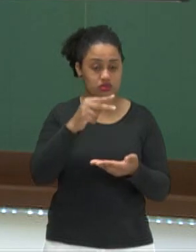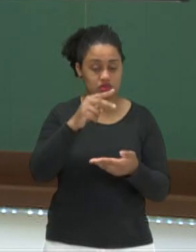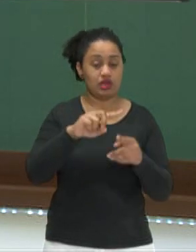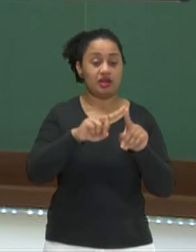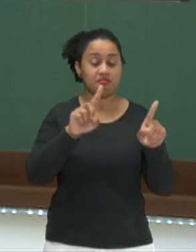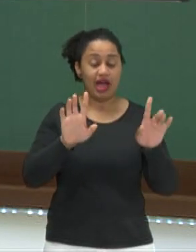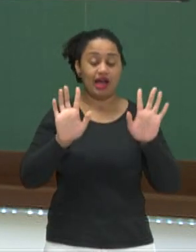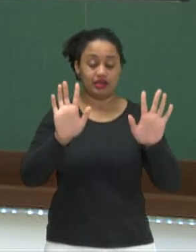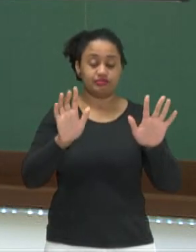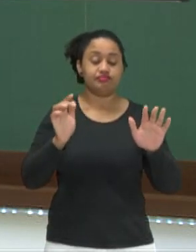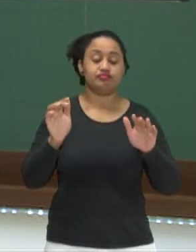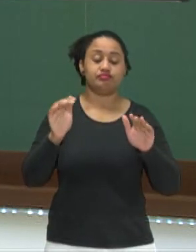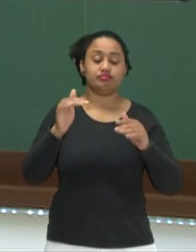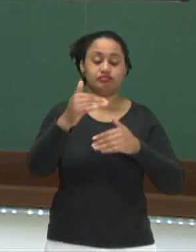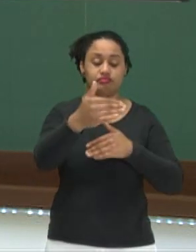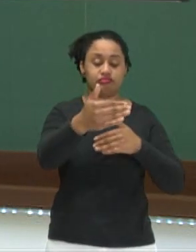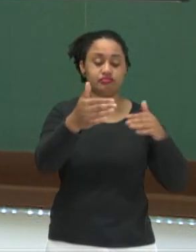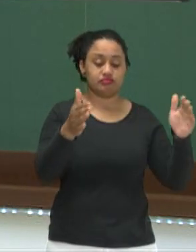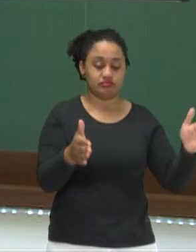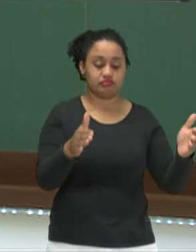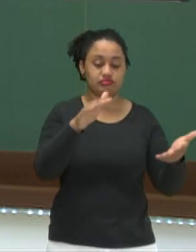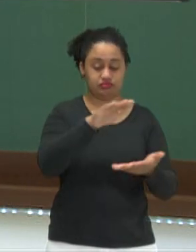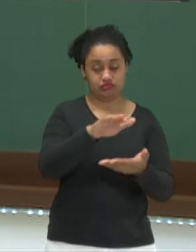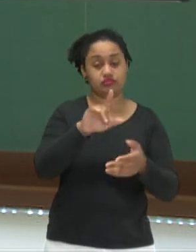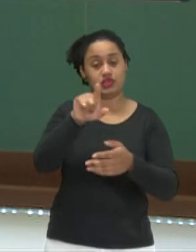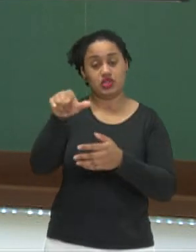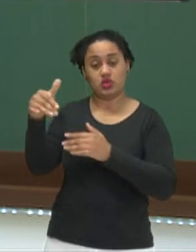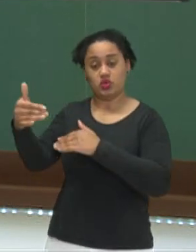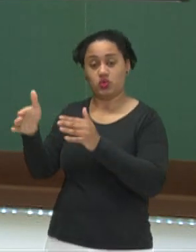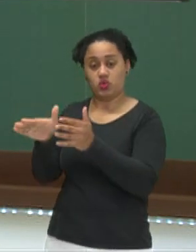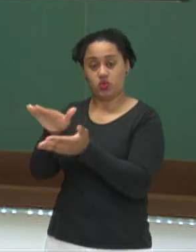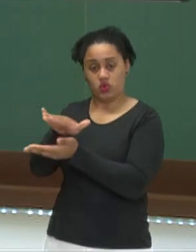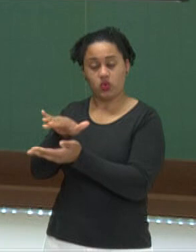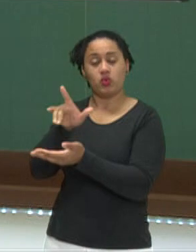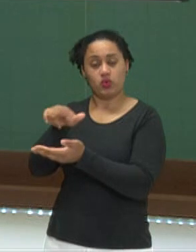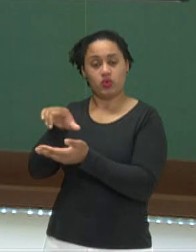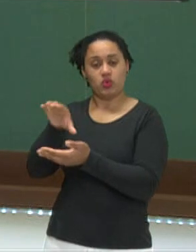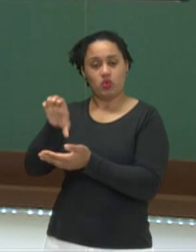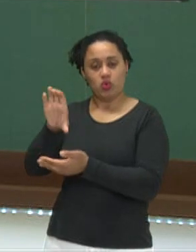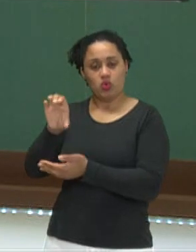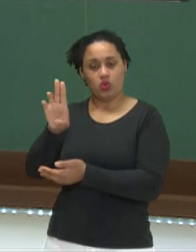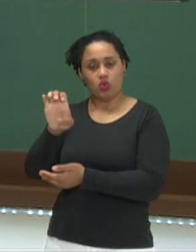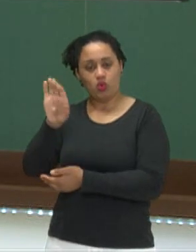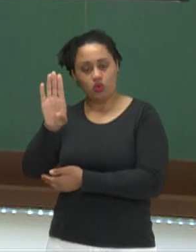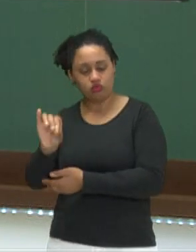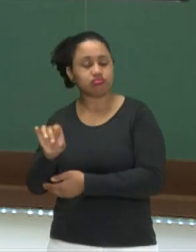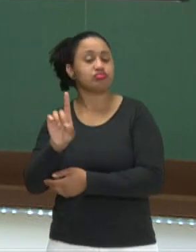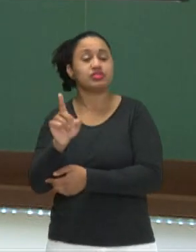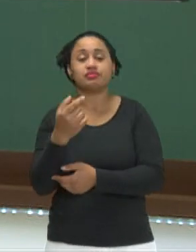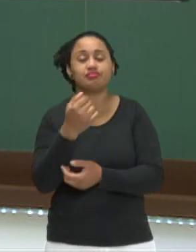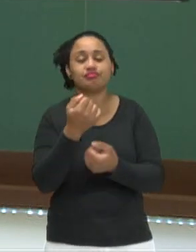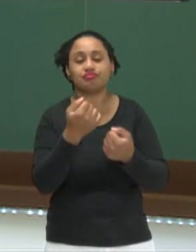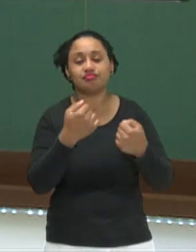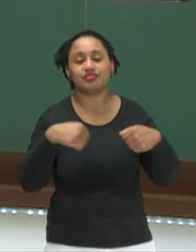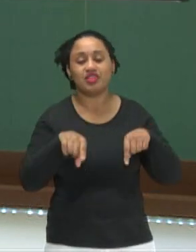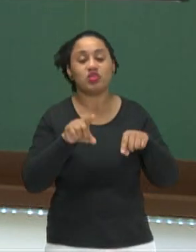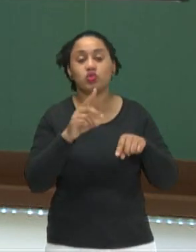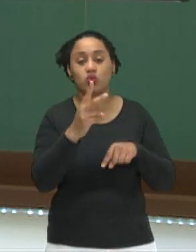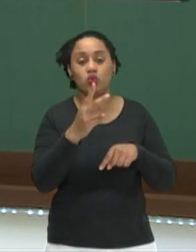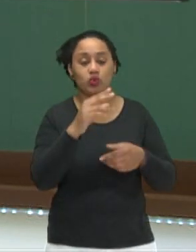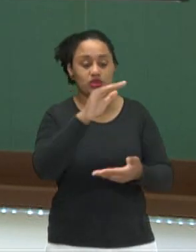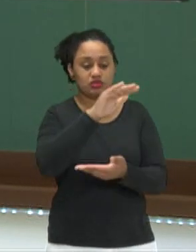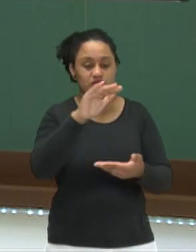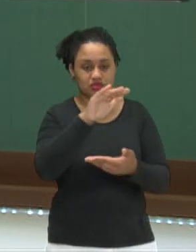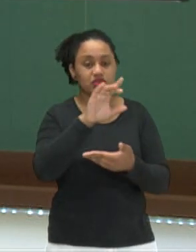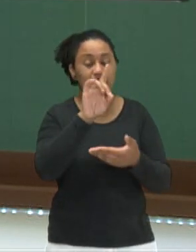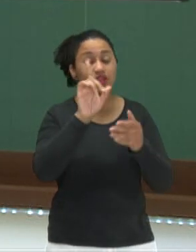No caso de um paralelepípedo e de um cubo, de um hexaedro regular, eu não tenho só duas